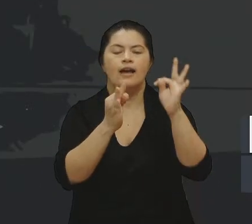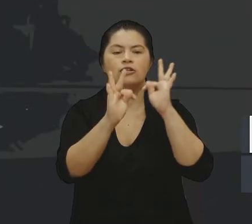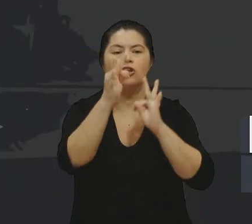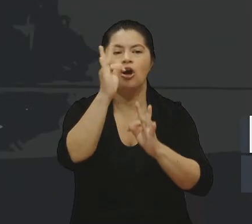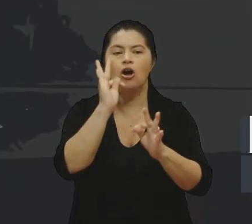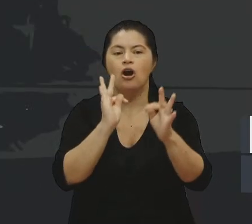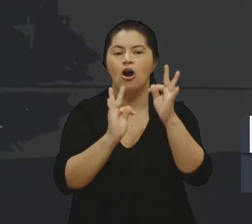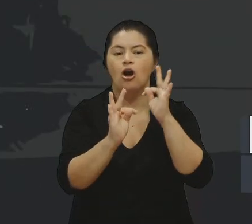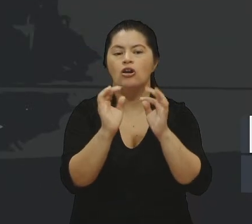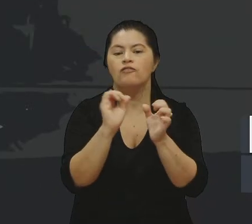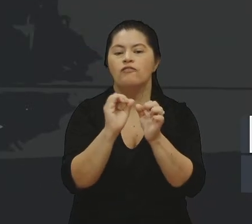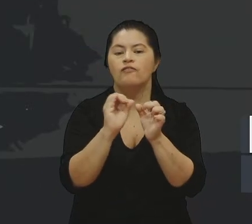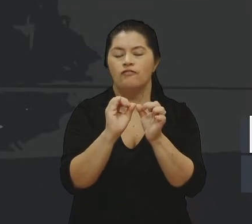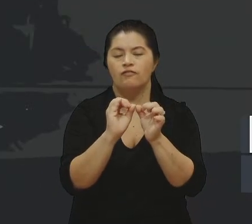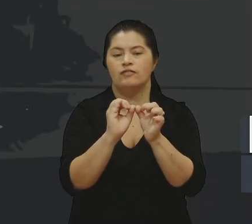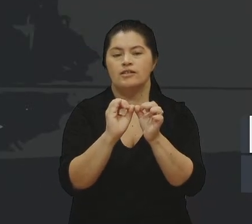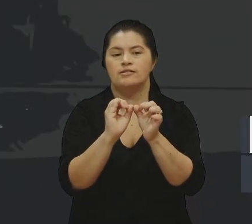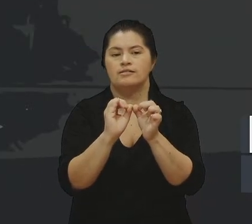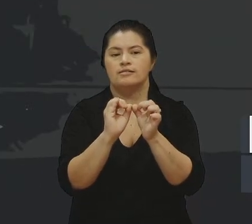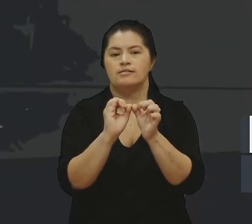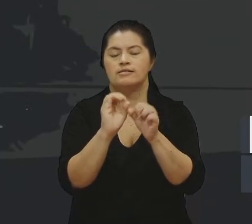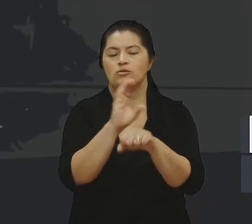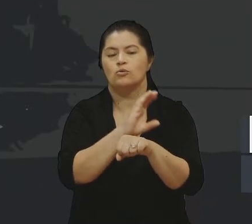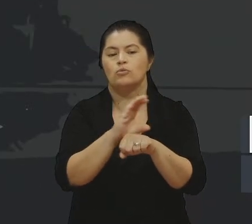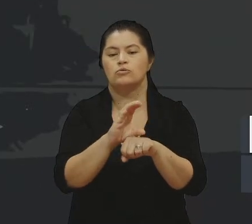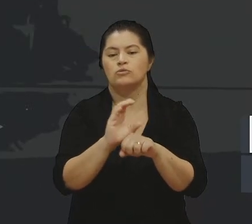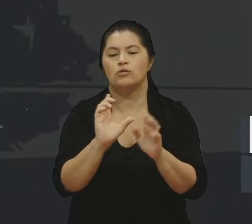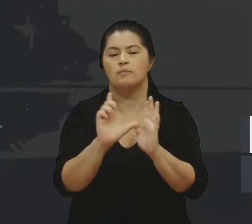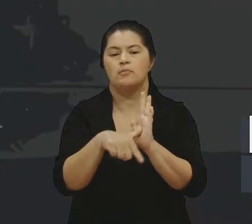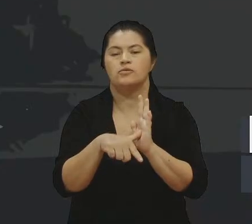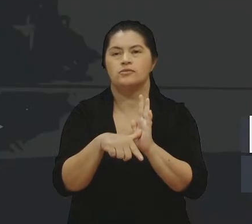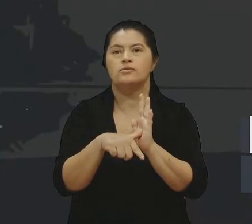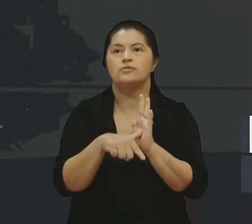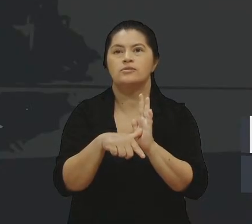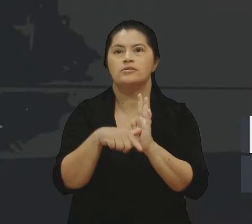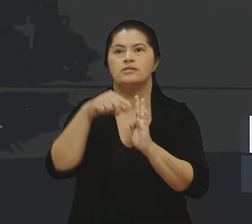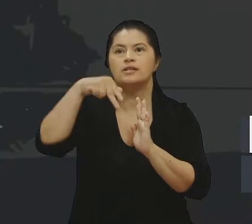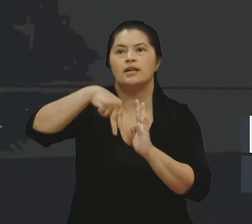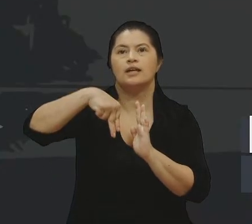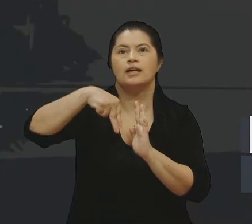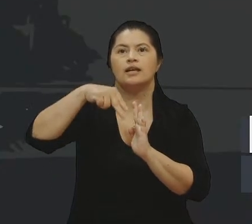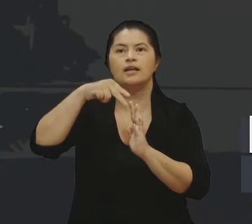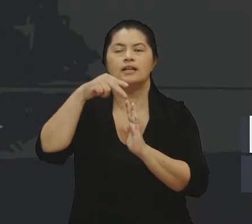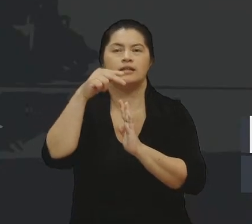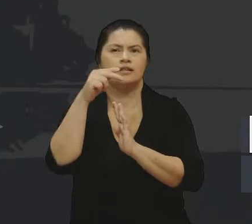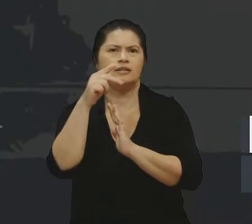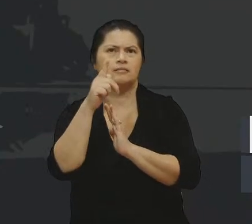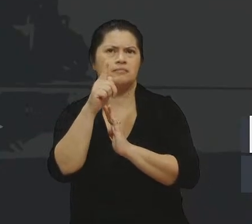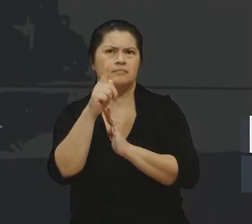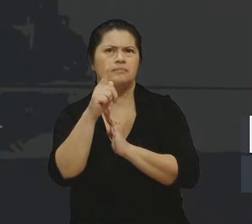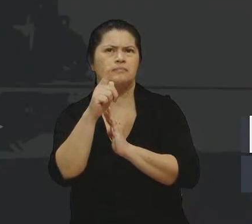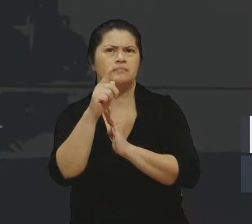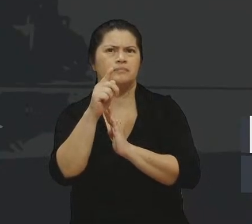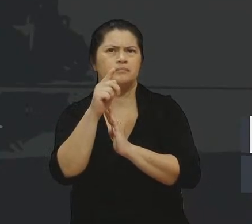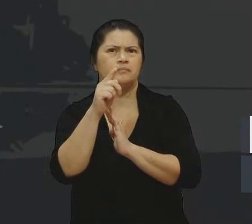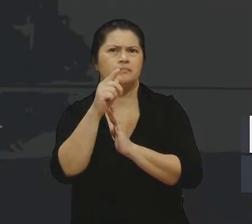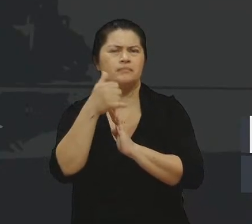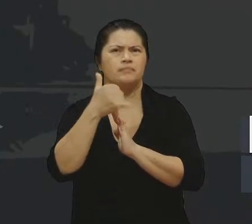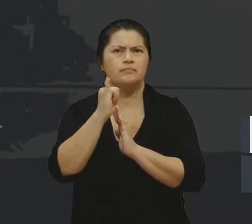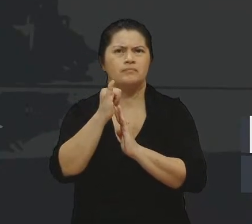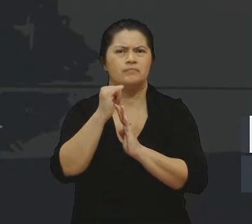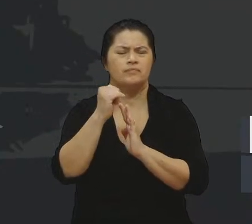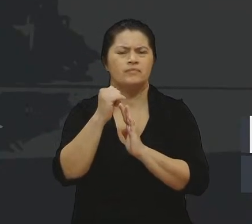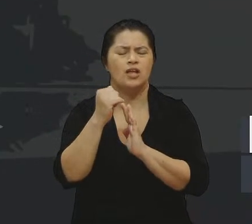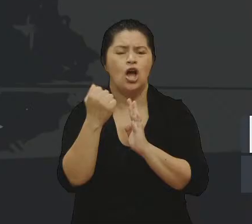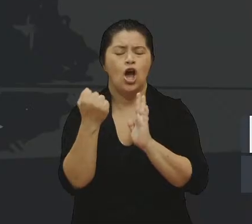o curso pequenininho aquele. E depois eu fiz um MBA em marketing. Essa é a minha formação. Minhas notas na escola eram todas perto de